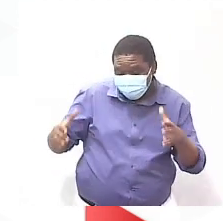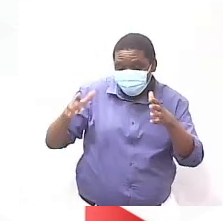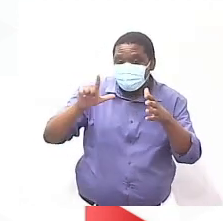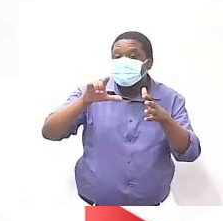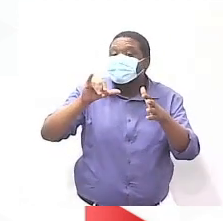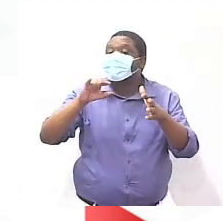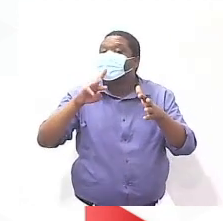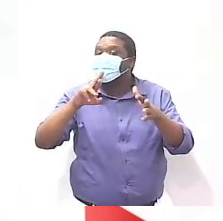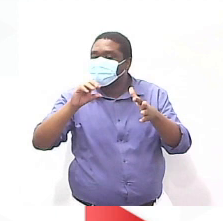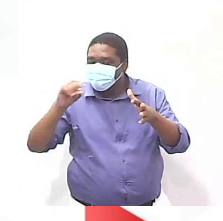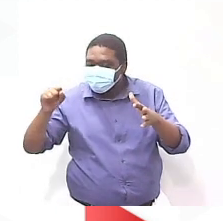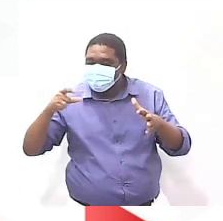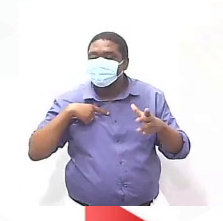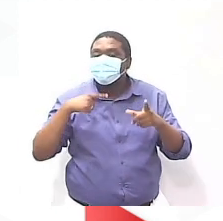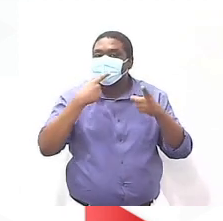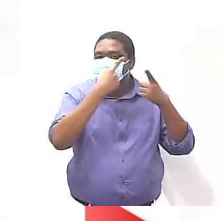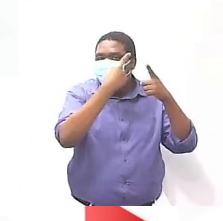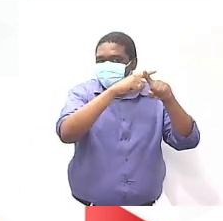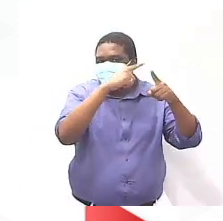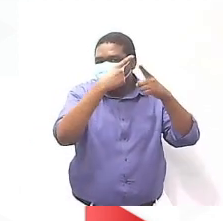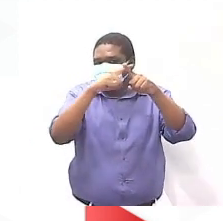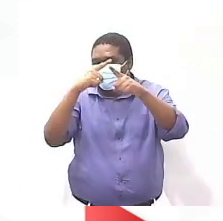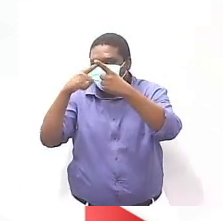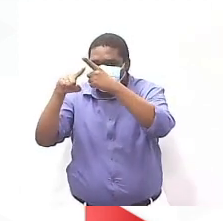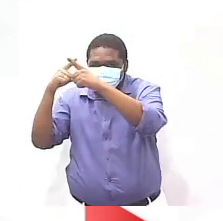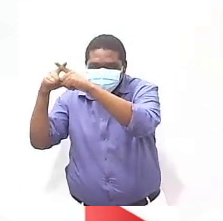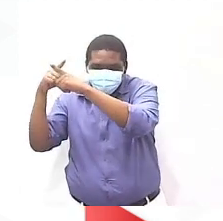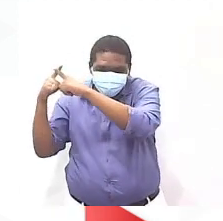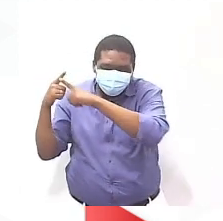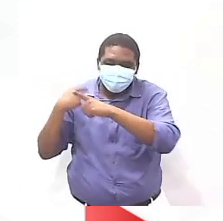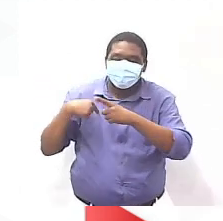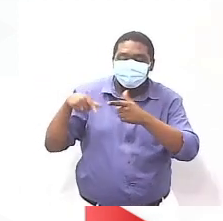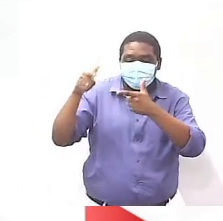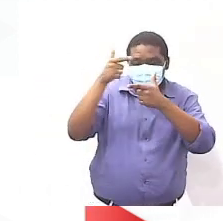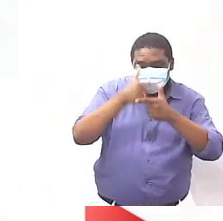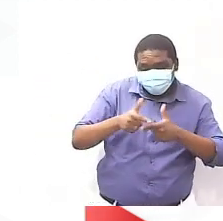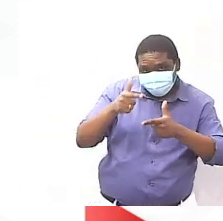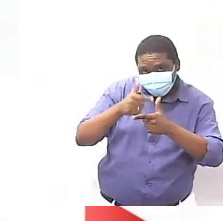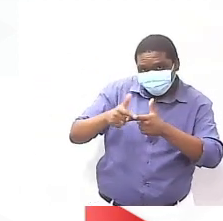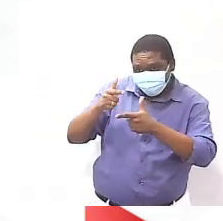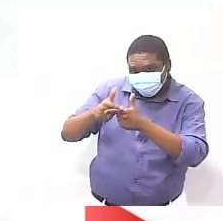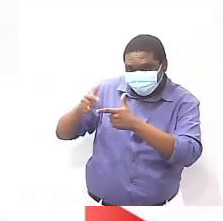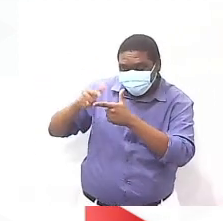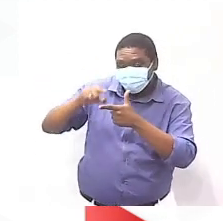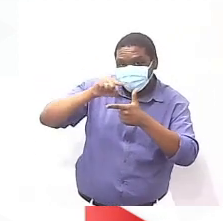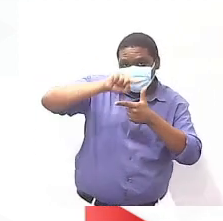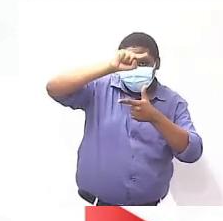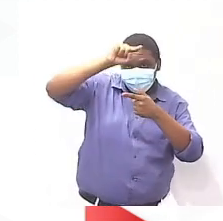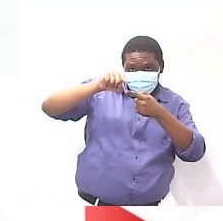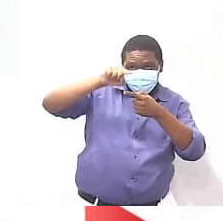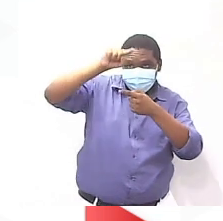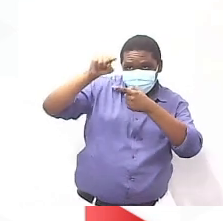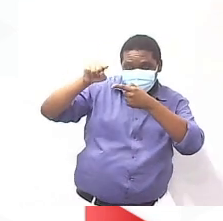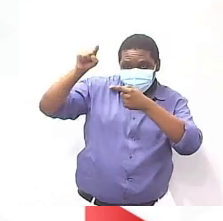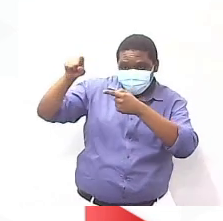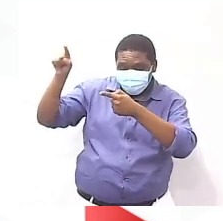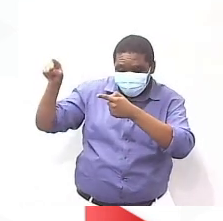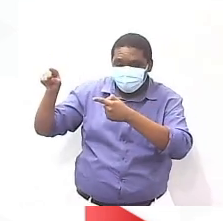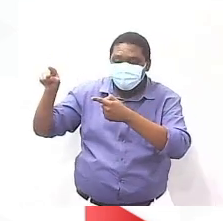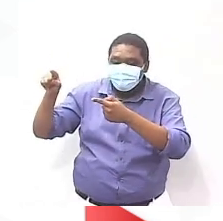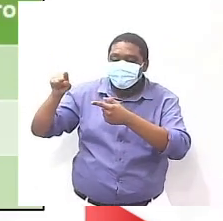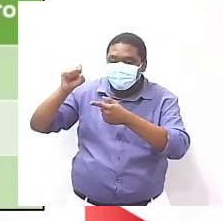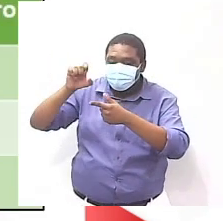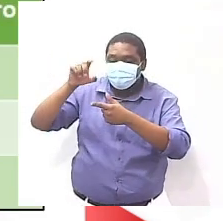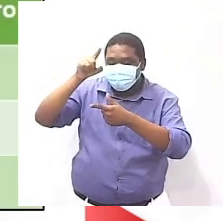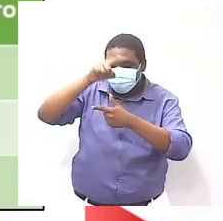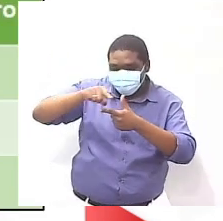os seus múltiplos, tá? Eu vou dividir, se eu tenho o menor por o maior, e do maior para o menor eu vou multiplicar por